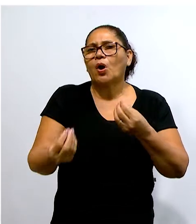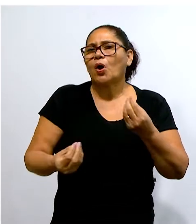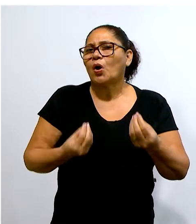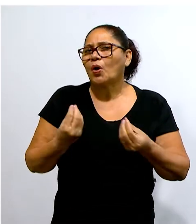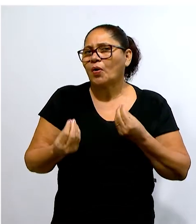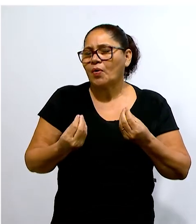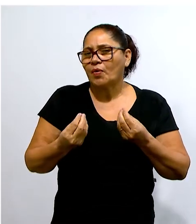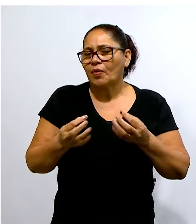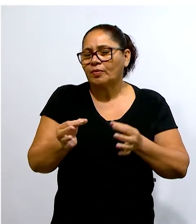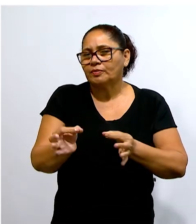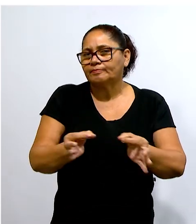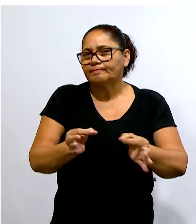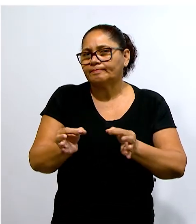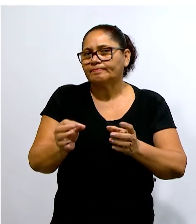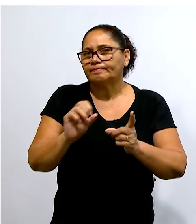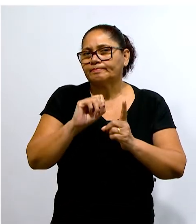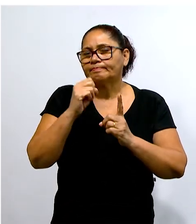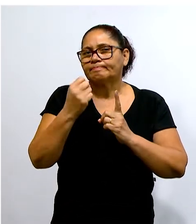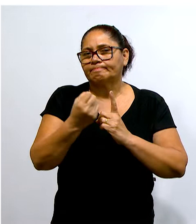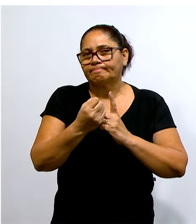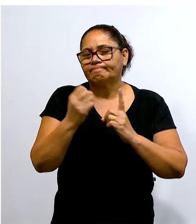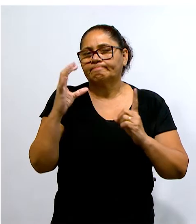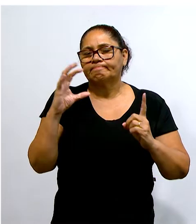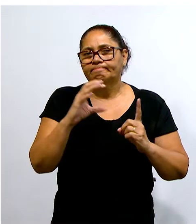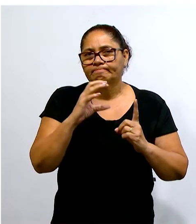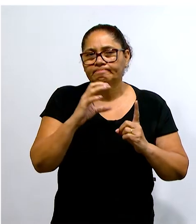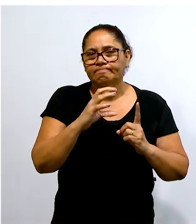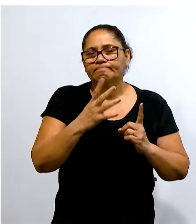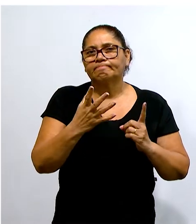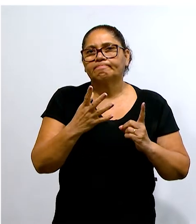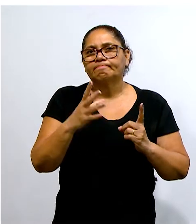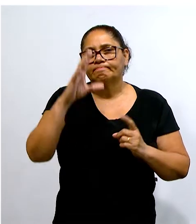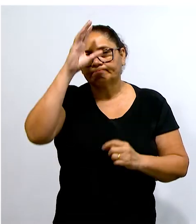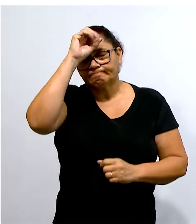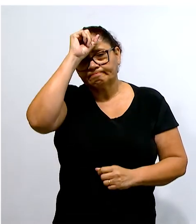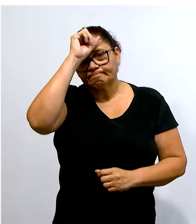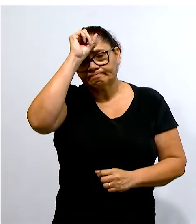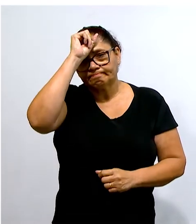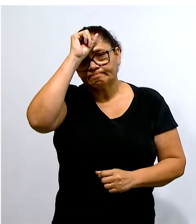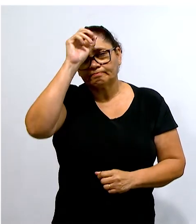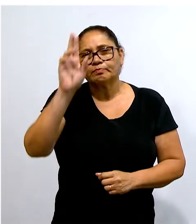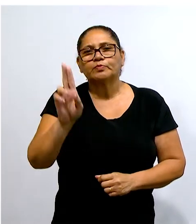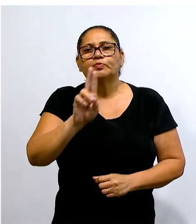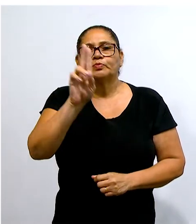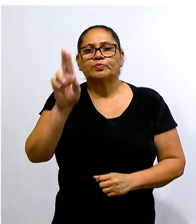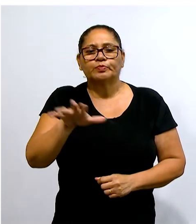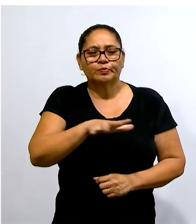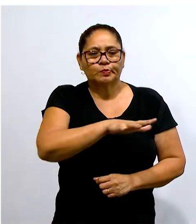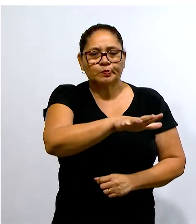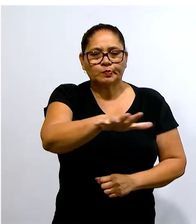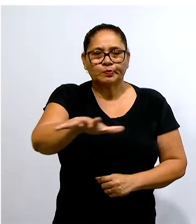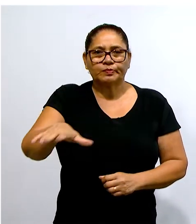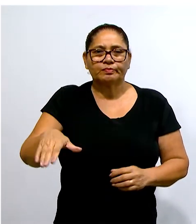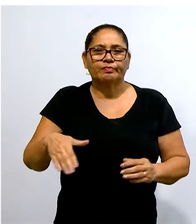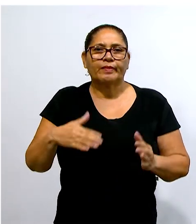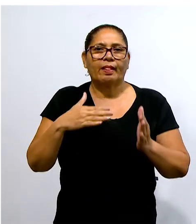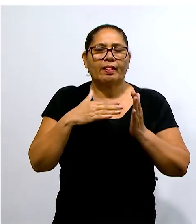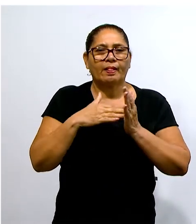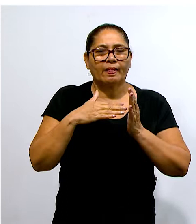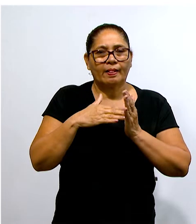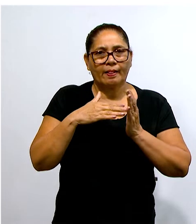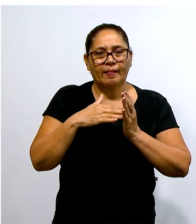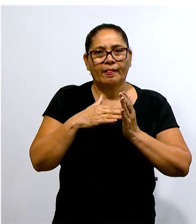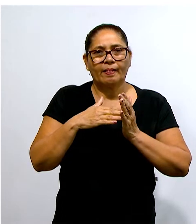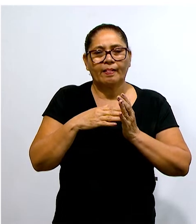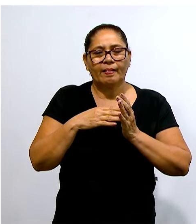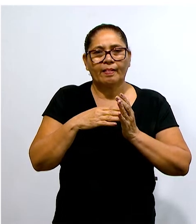a organização social da sala influencia no processo de aprender, a utilização do espaço e tempo, a maneira